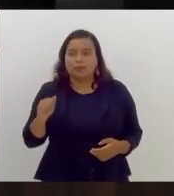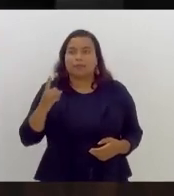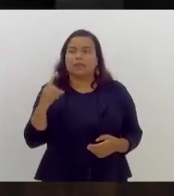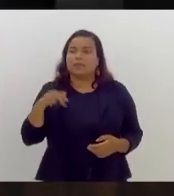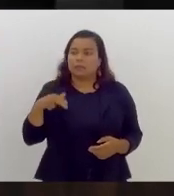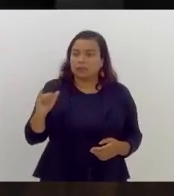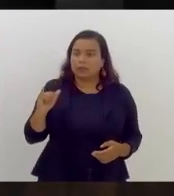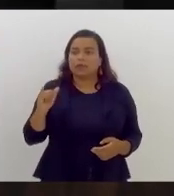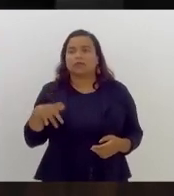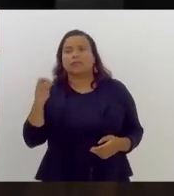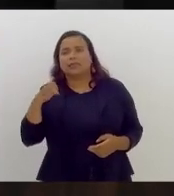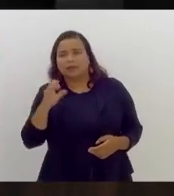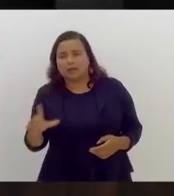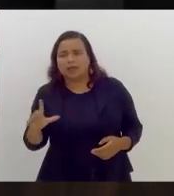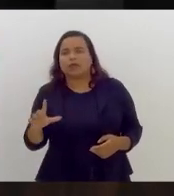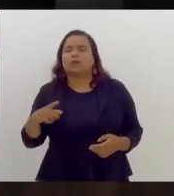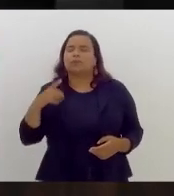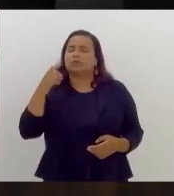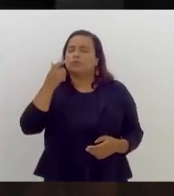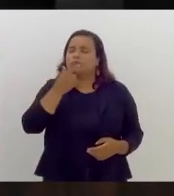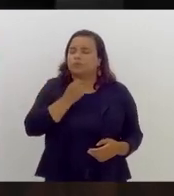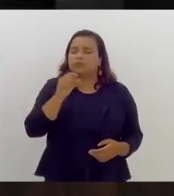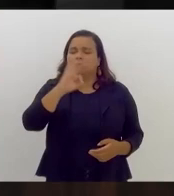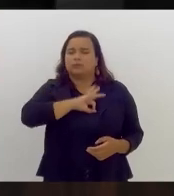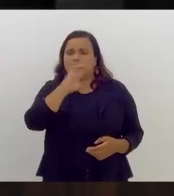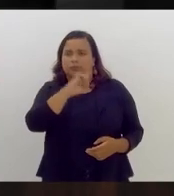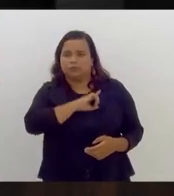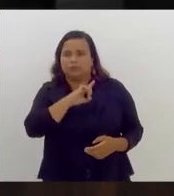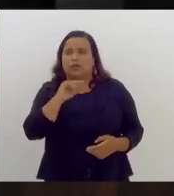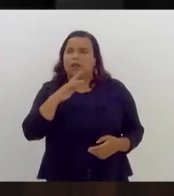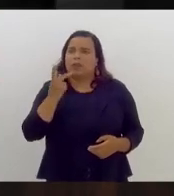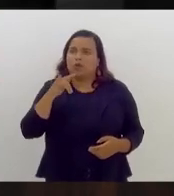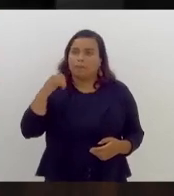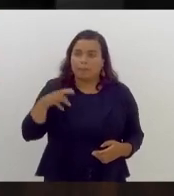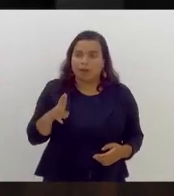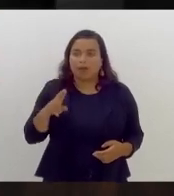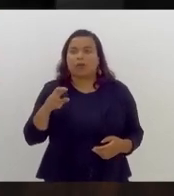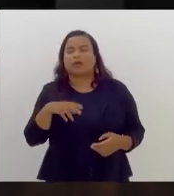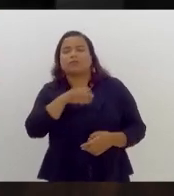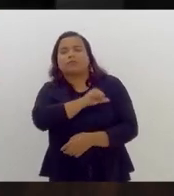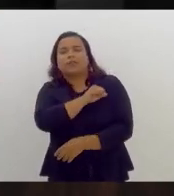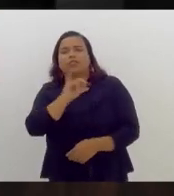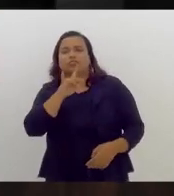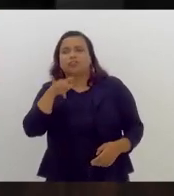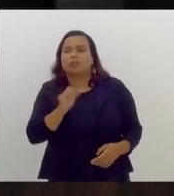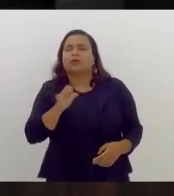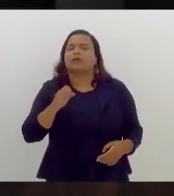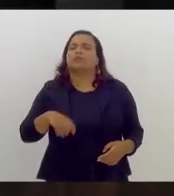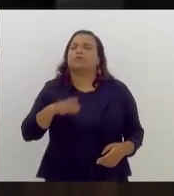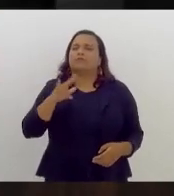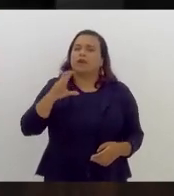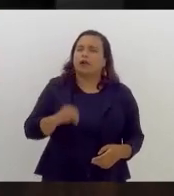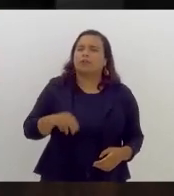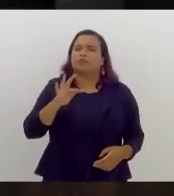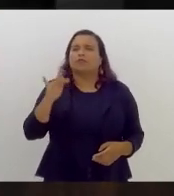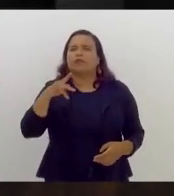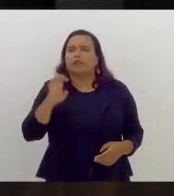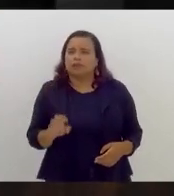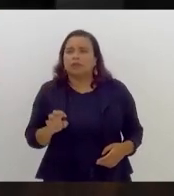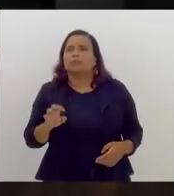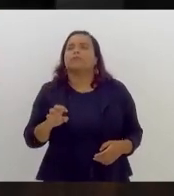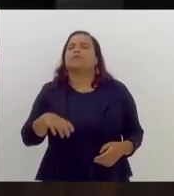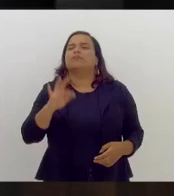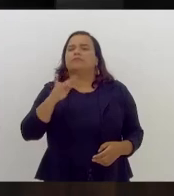Monteiro, Daniel Librelon, Delegado Carlos Augusto, Eliomar Coelho, Enfermeira Rejane, Fábio Silva, Felipe Soares, Felipe Pobel,